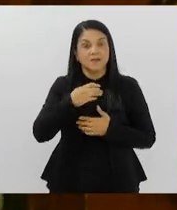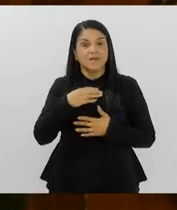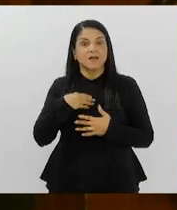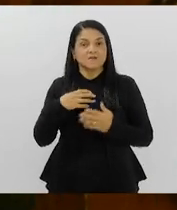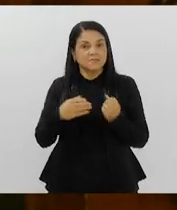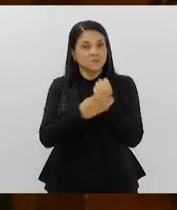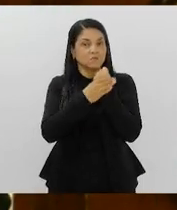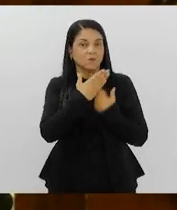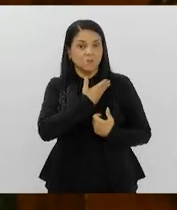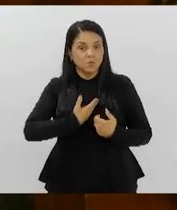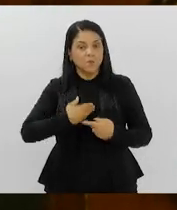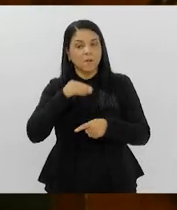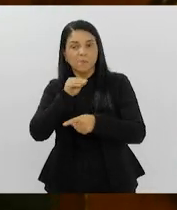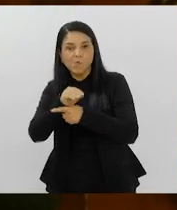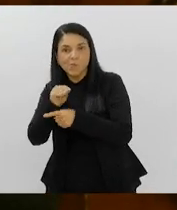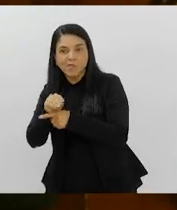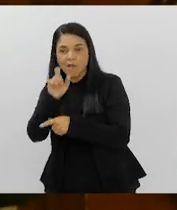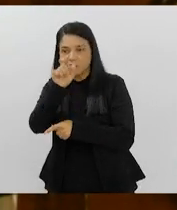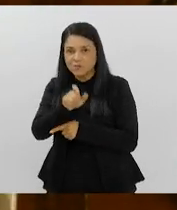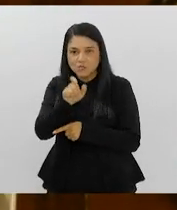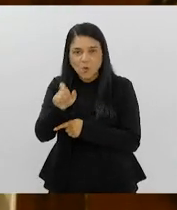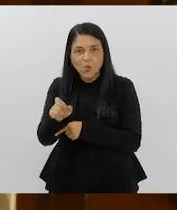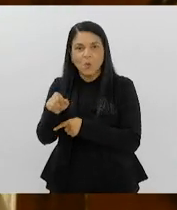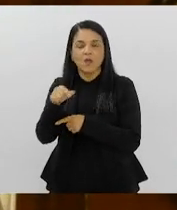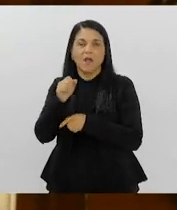para cuidar dele como pessoa, como